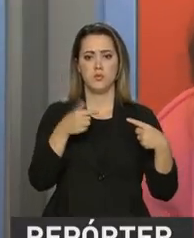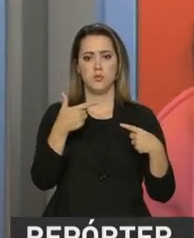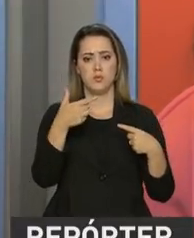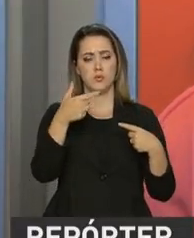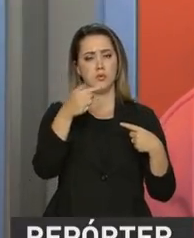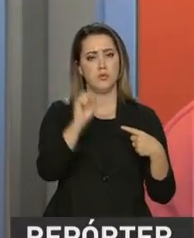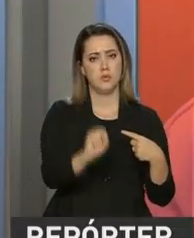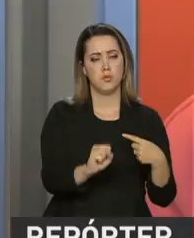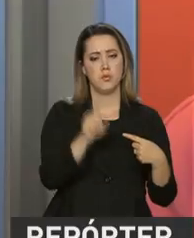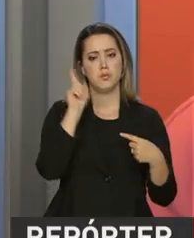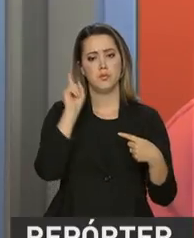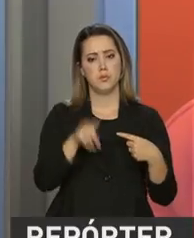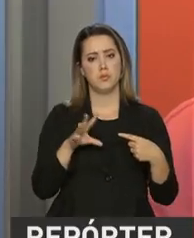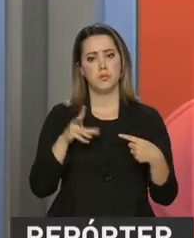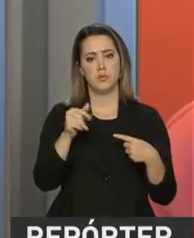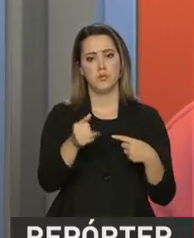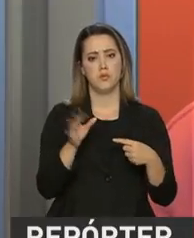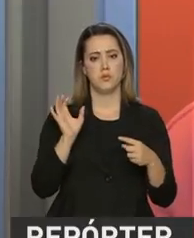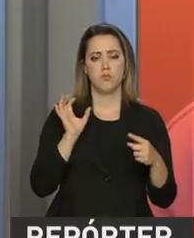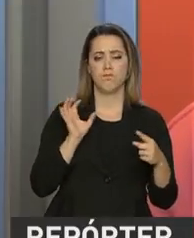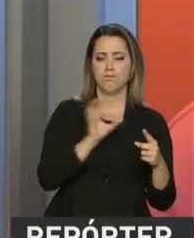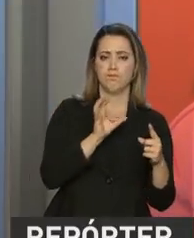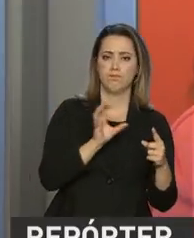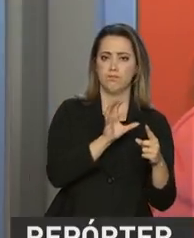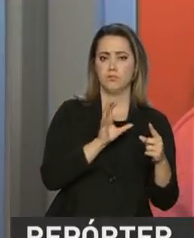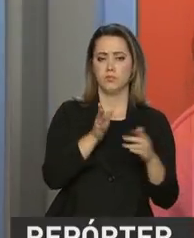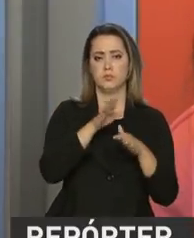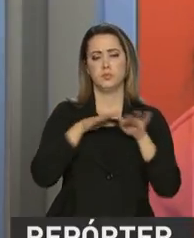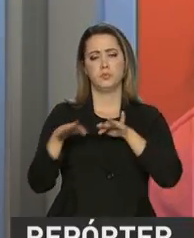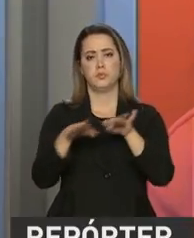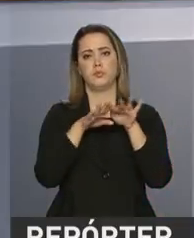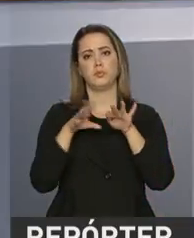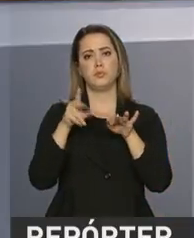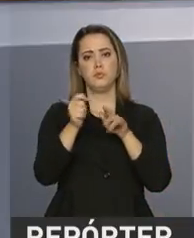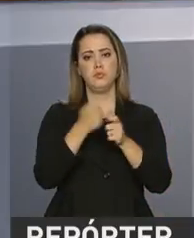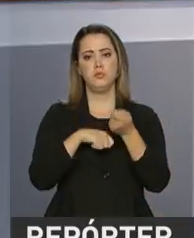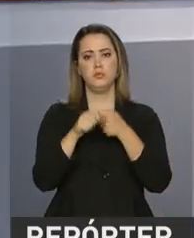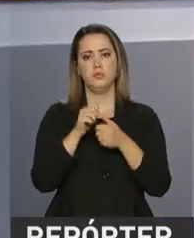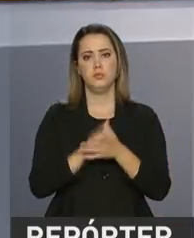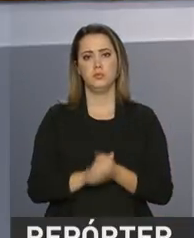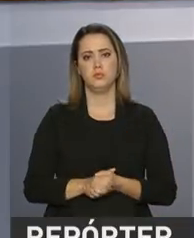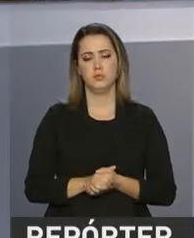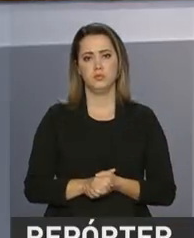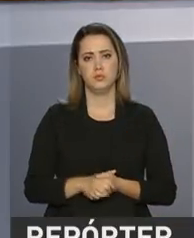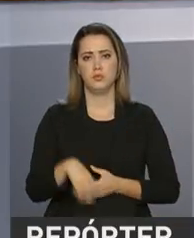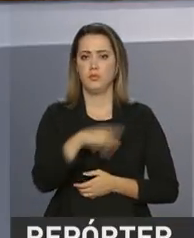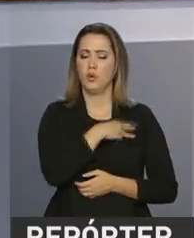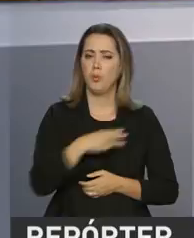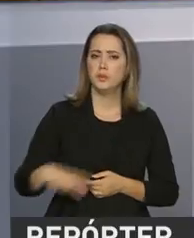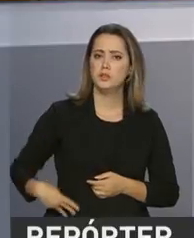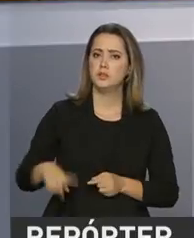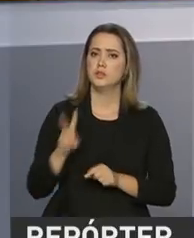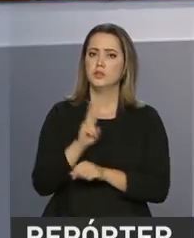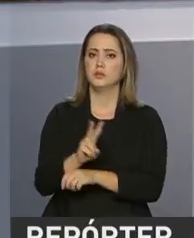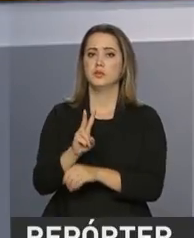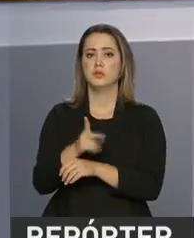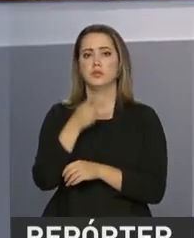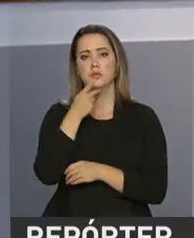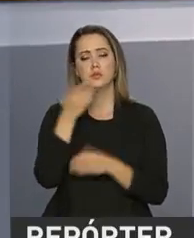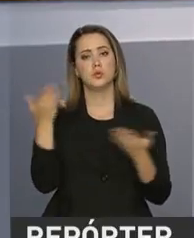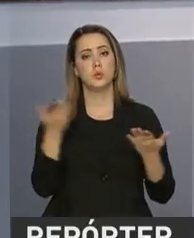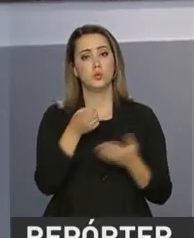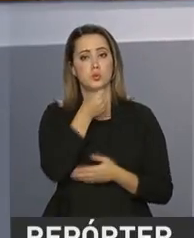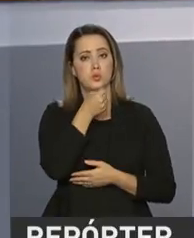2018 tudo isso influencia para o equilíbrio geral econômico o ministro da defesa raúl jungmann